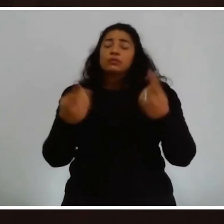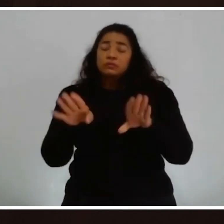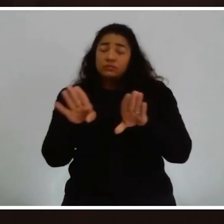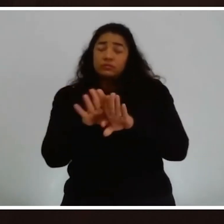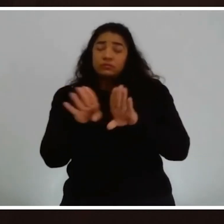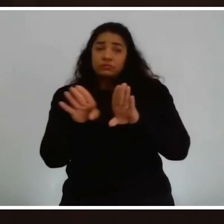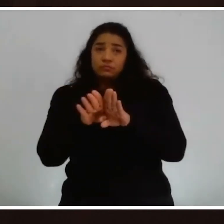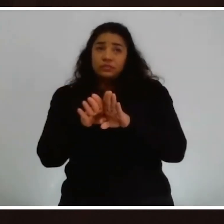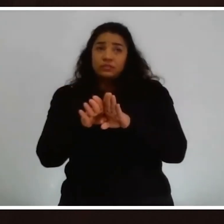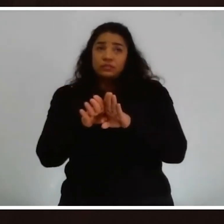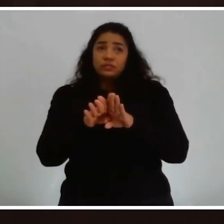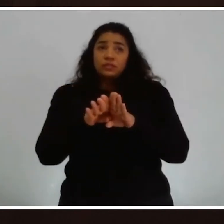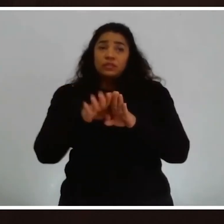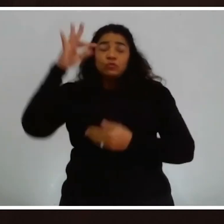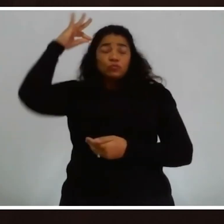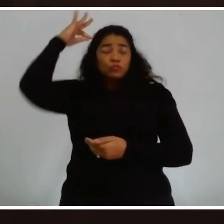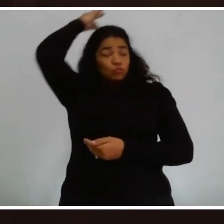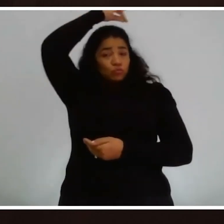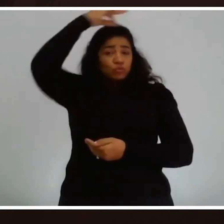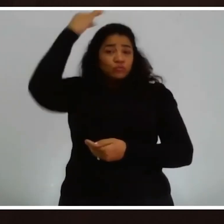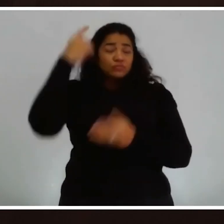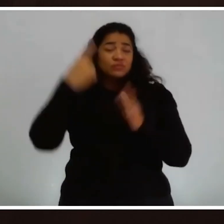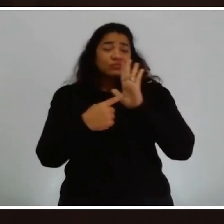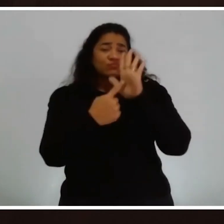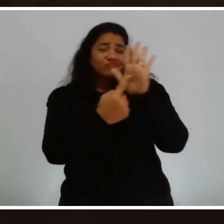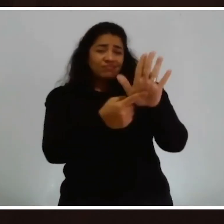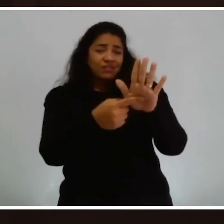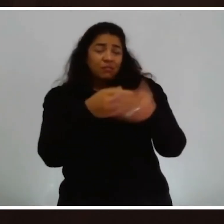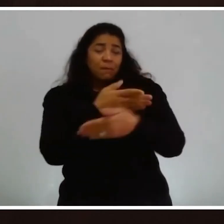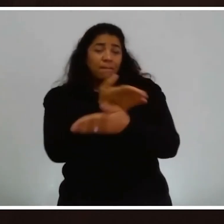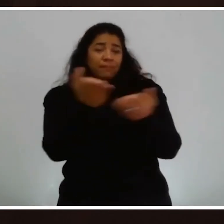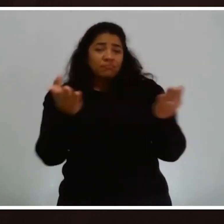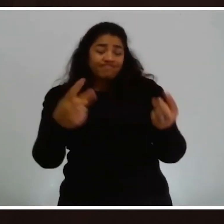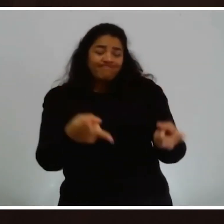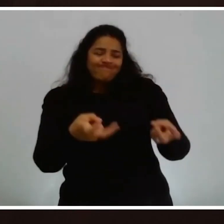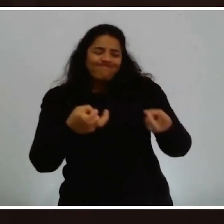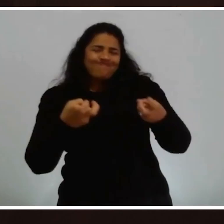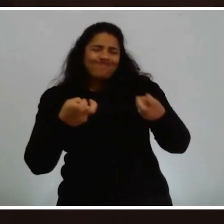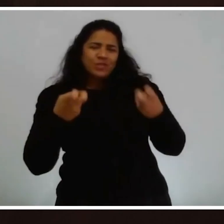as estratégias de Satanás para tentar destruir a